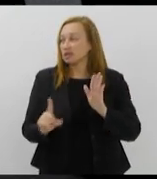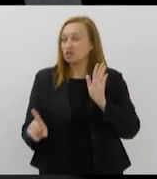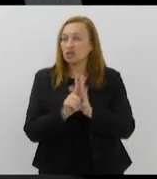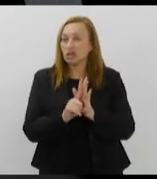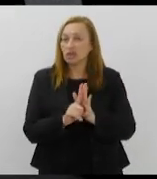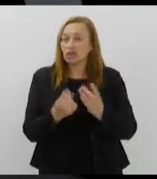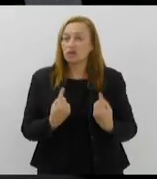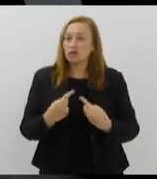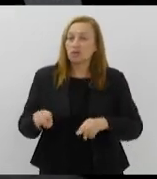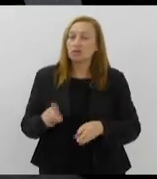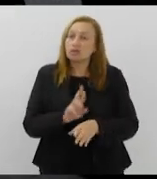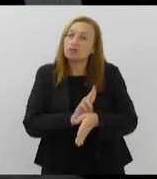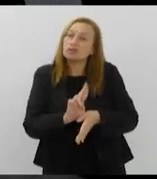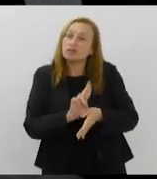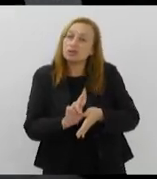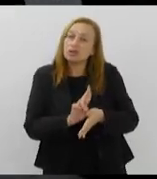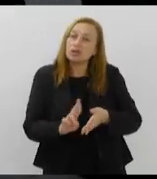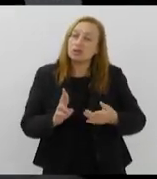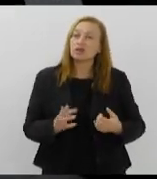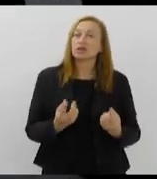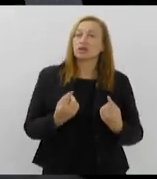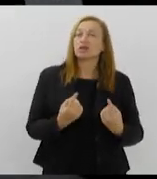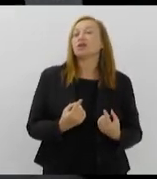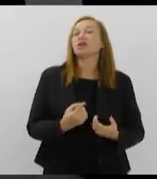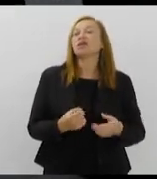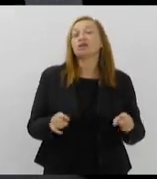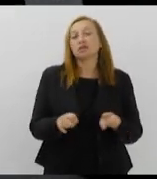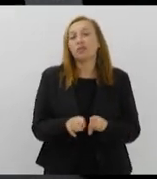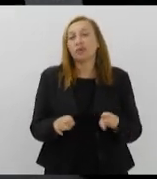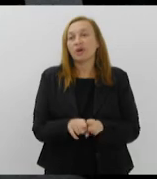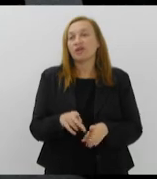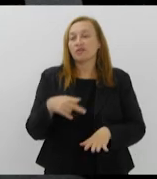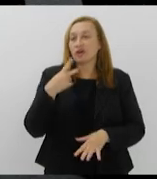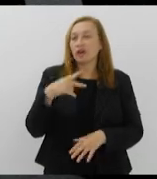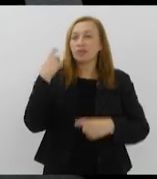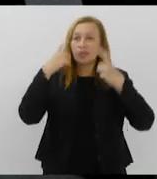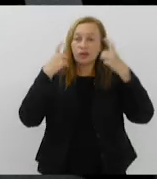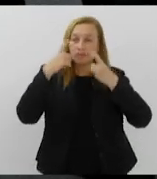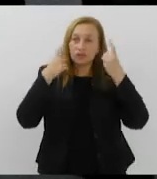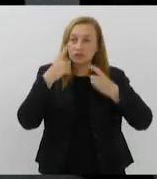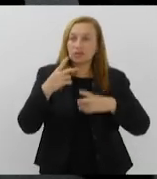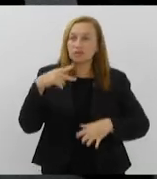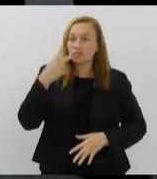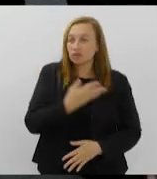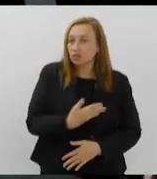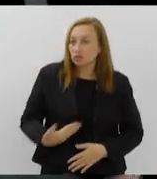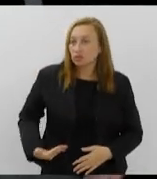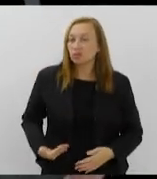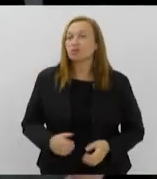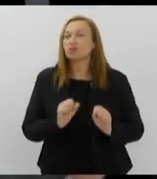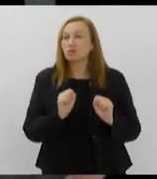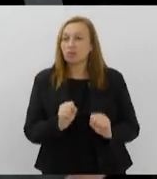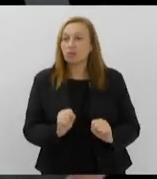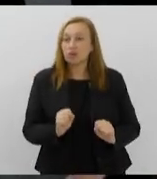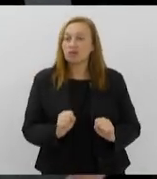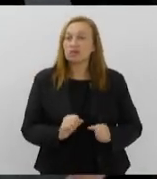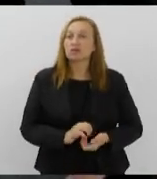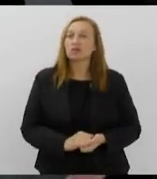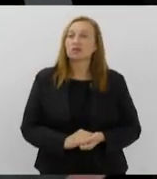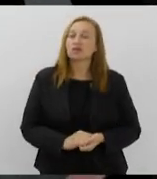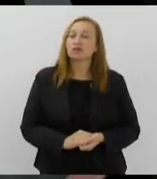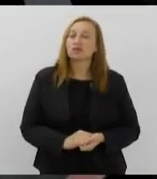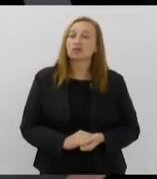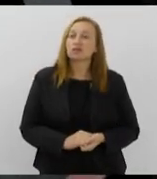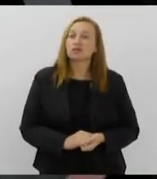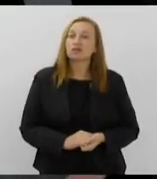racismo religioso, a intolerância religiosa, mas trazer também a preocupação de políticas públicas que possam ultrapassar